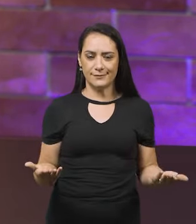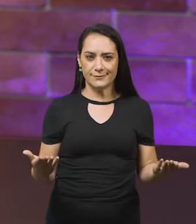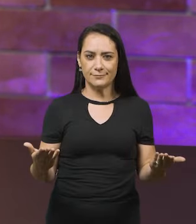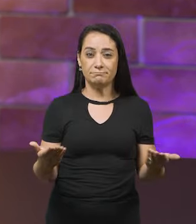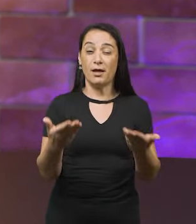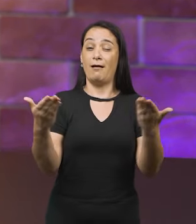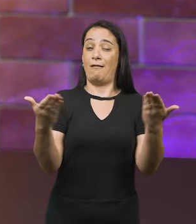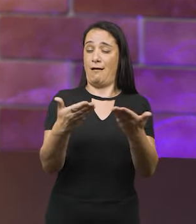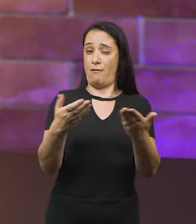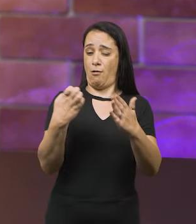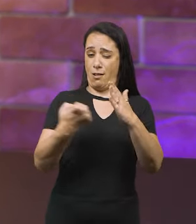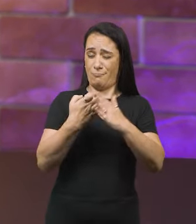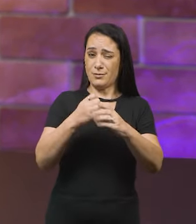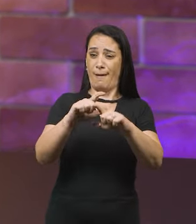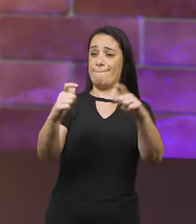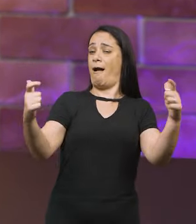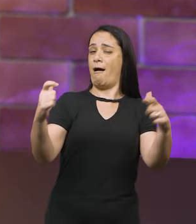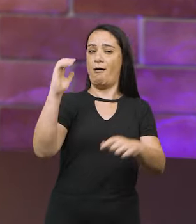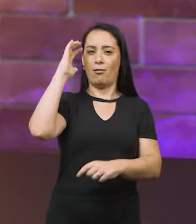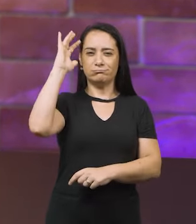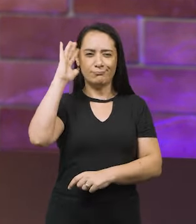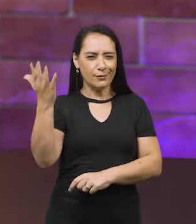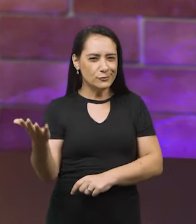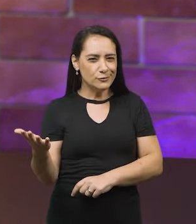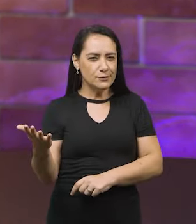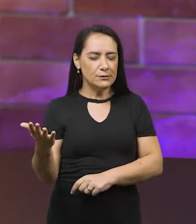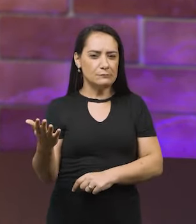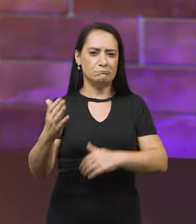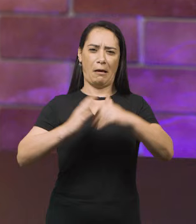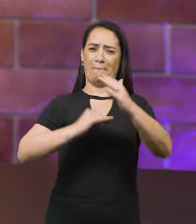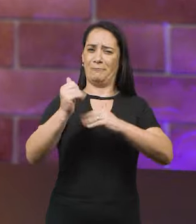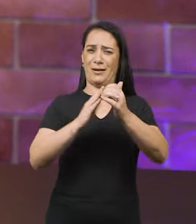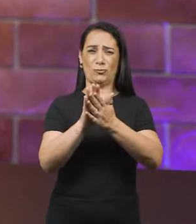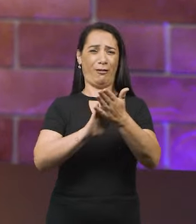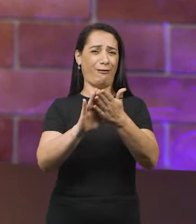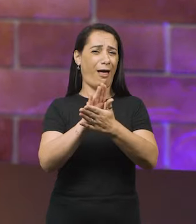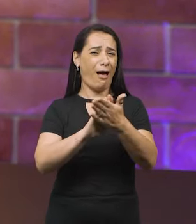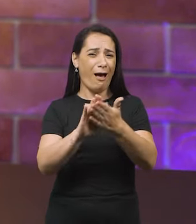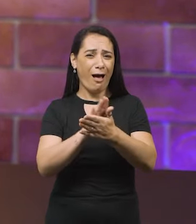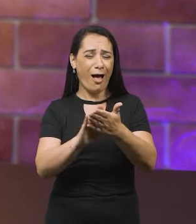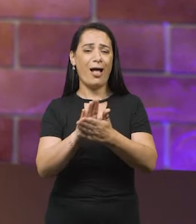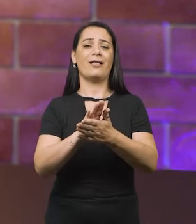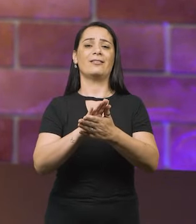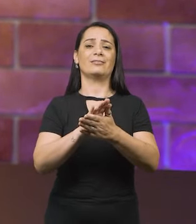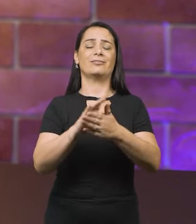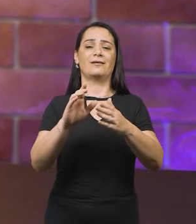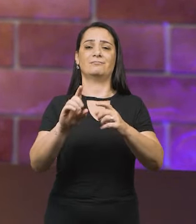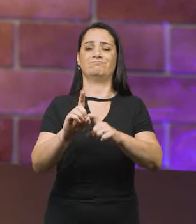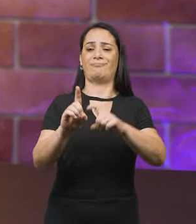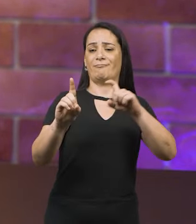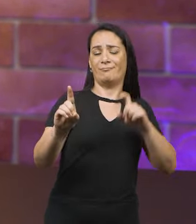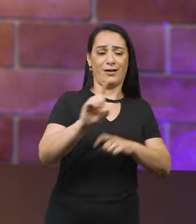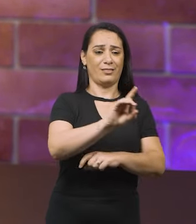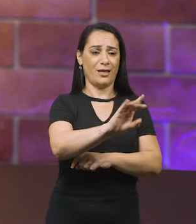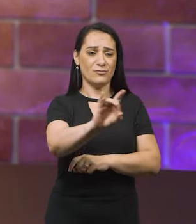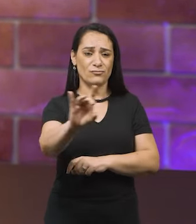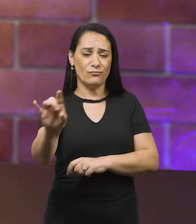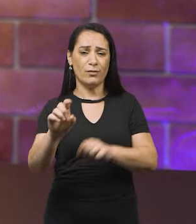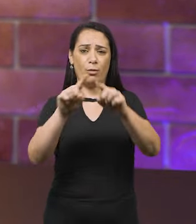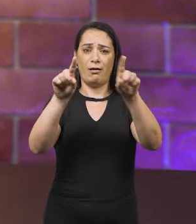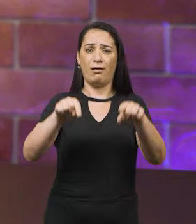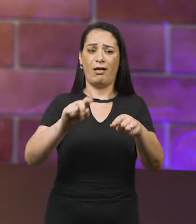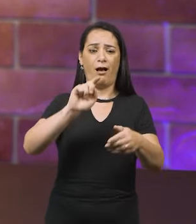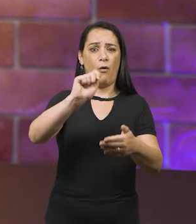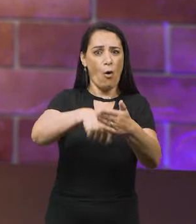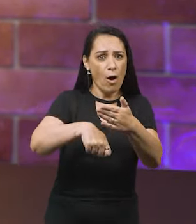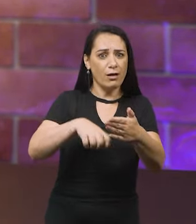da Adobe. Imagine isso agora em empresas ainda maiores. Não é nada prático contratar licenças individuais para